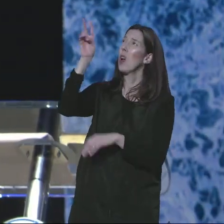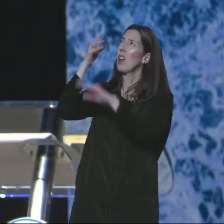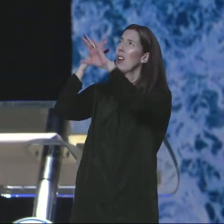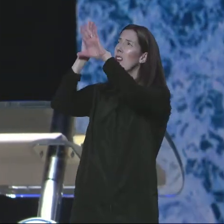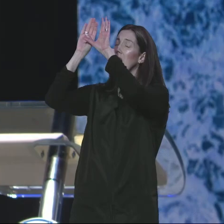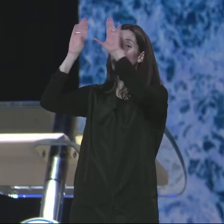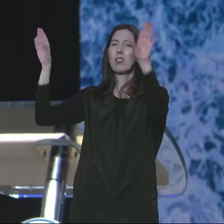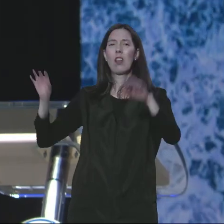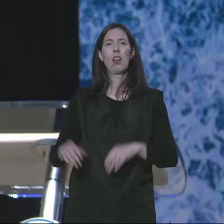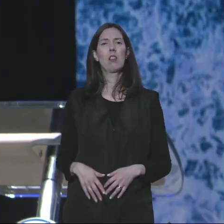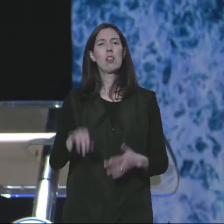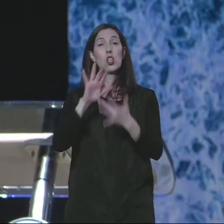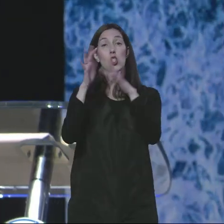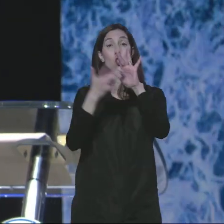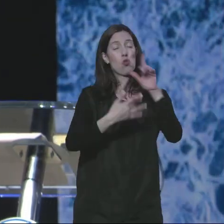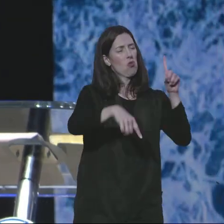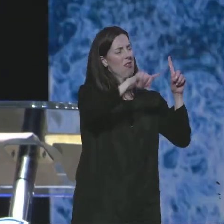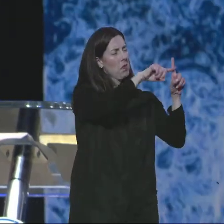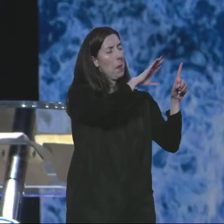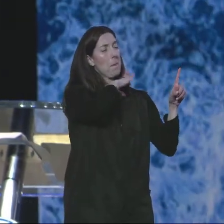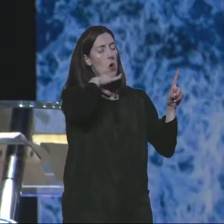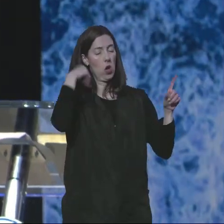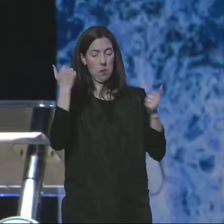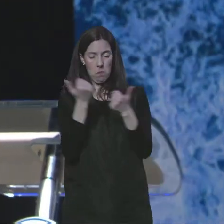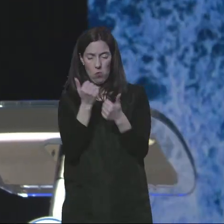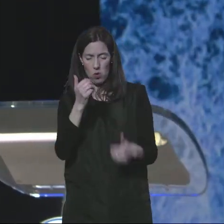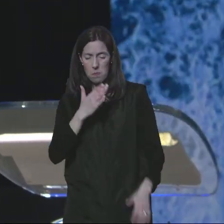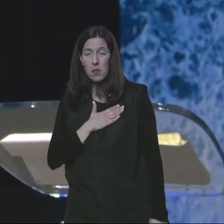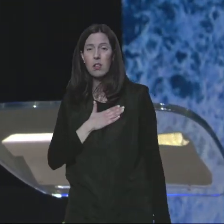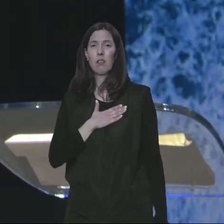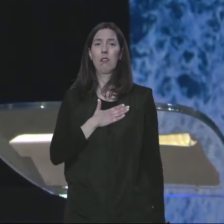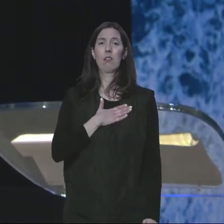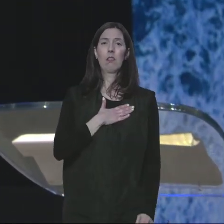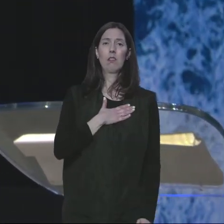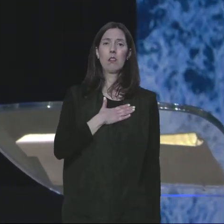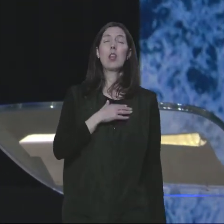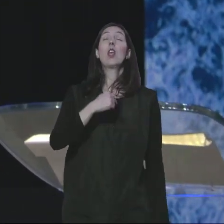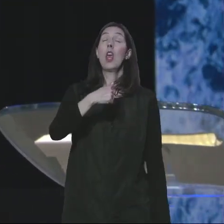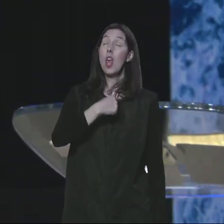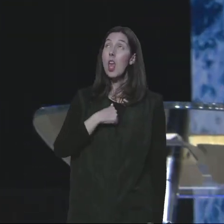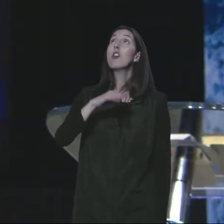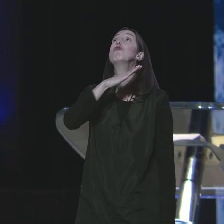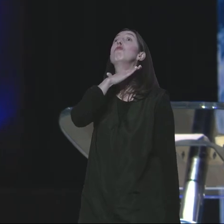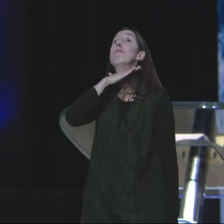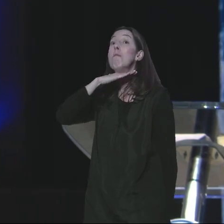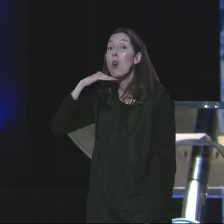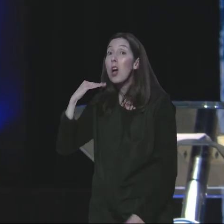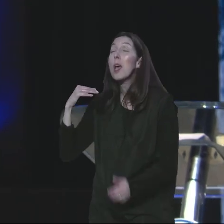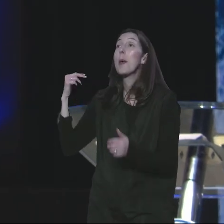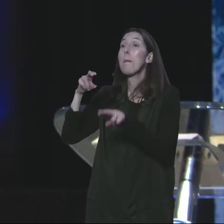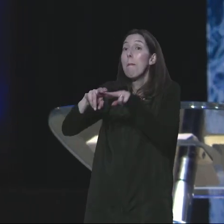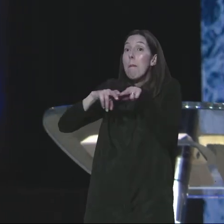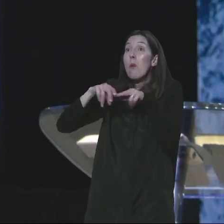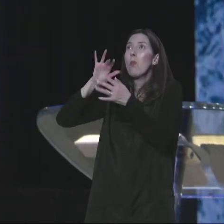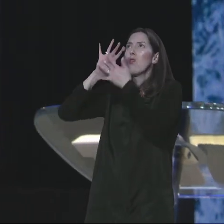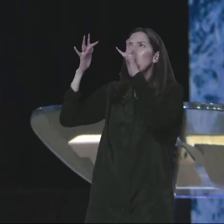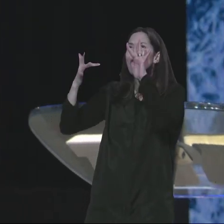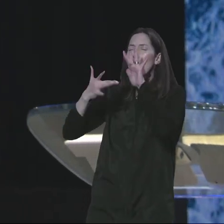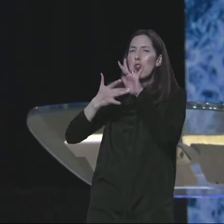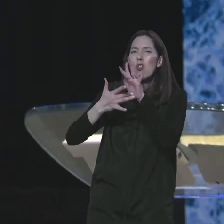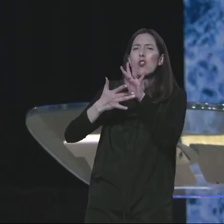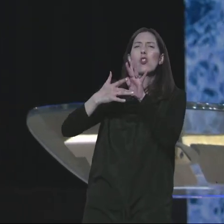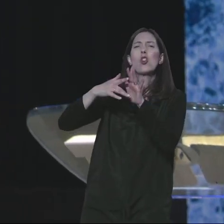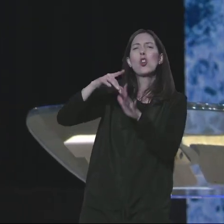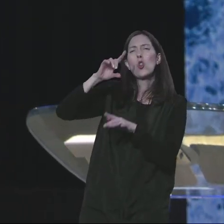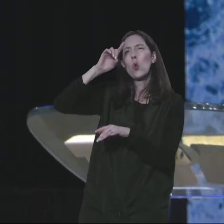morreu e ressuscitou no meu lugar. Então eu vou morrer por Ele e vou ressuscitar com Ele. E no último